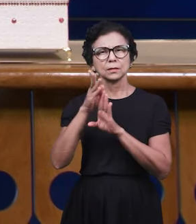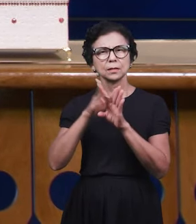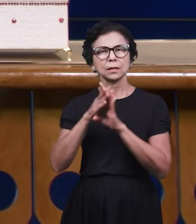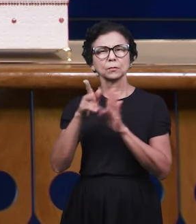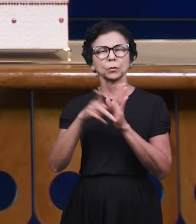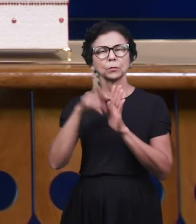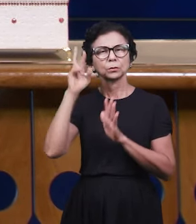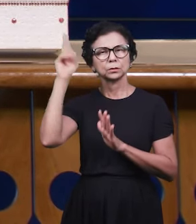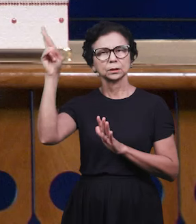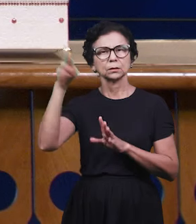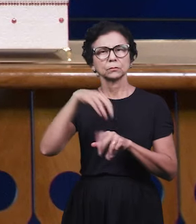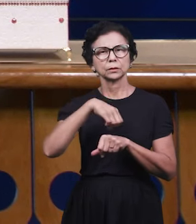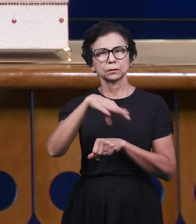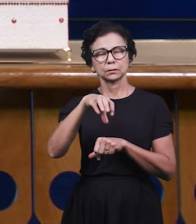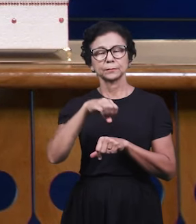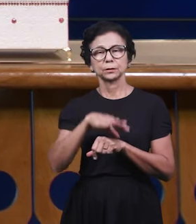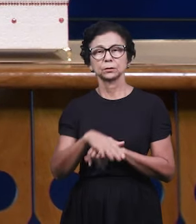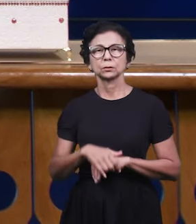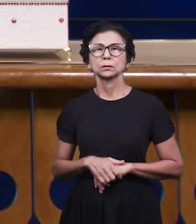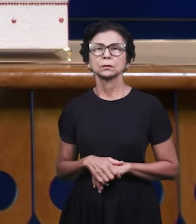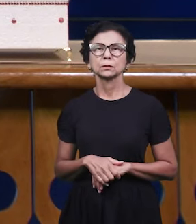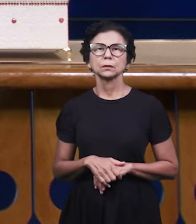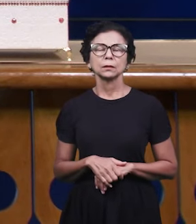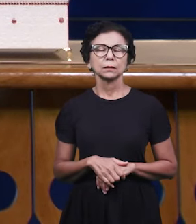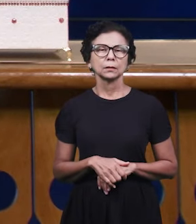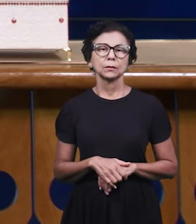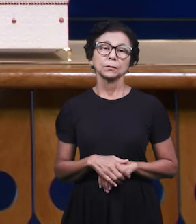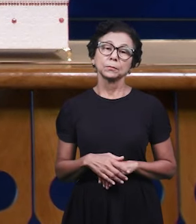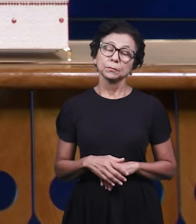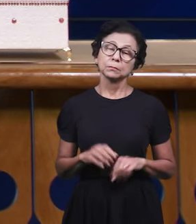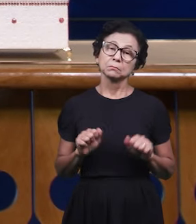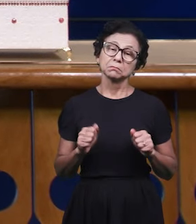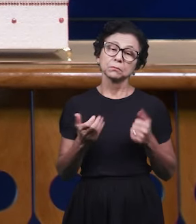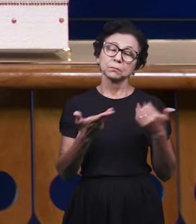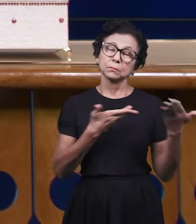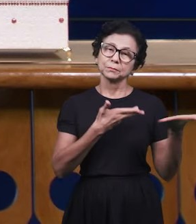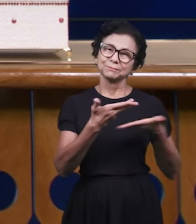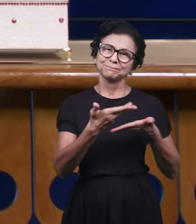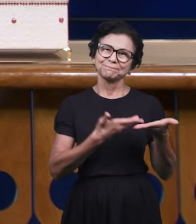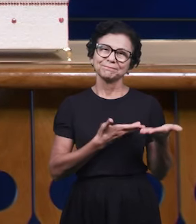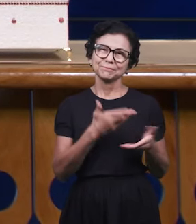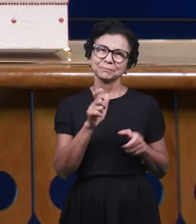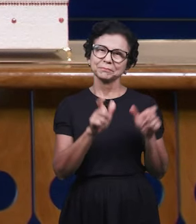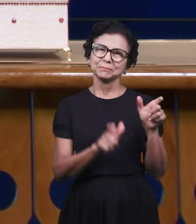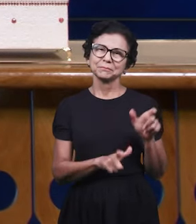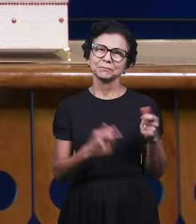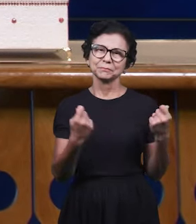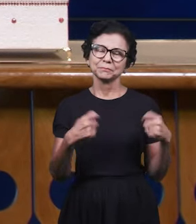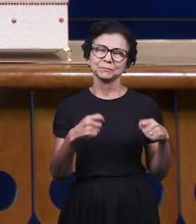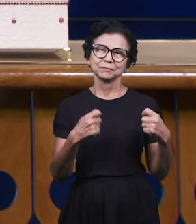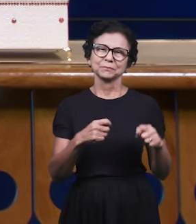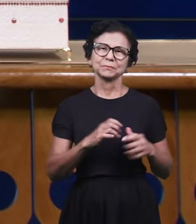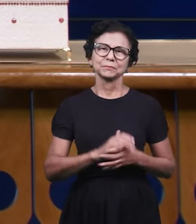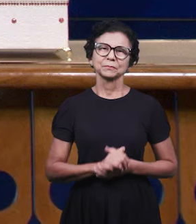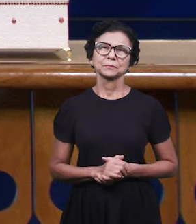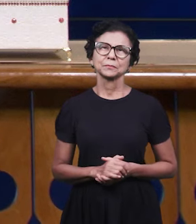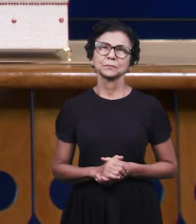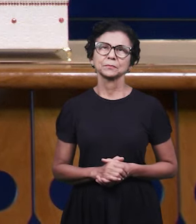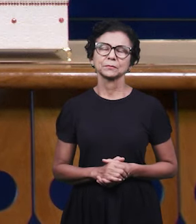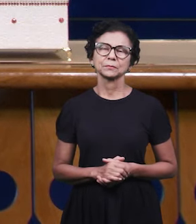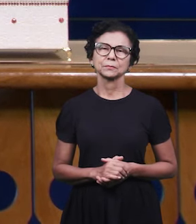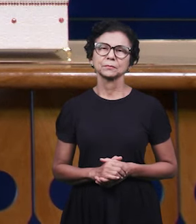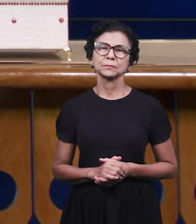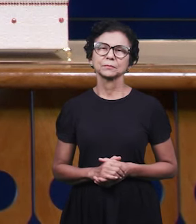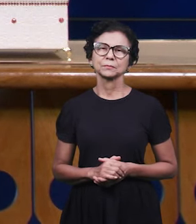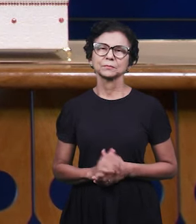recurso, como pode compartilhar com uma pessoa que você conheça e que está precisando dessa assistência. Isso é uma bênção para